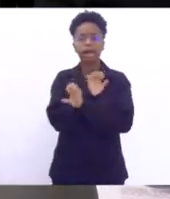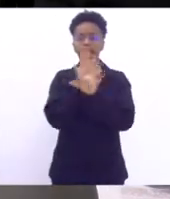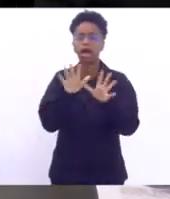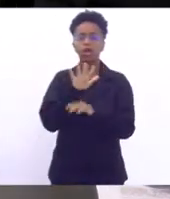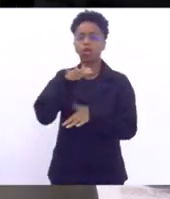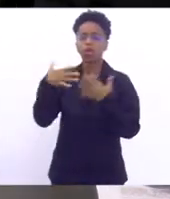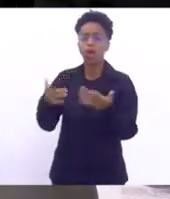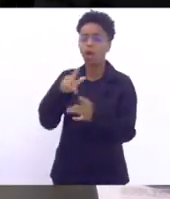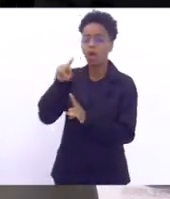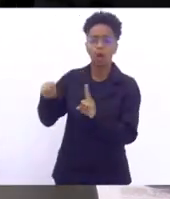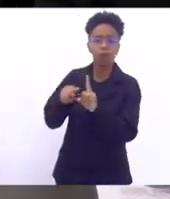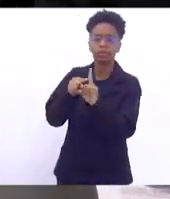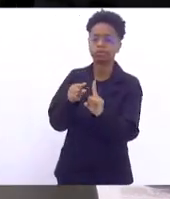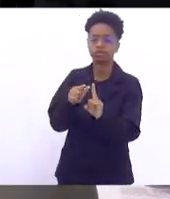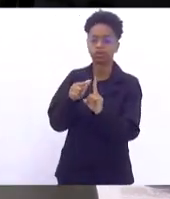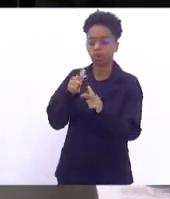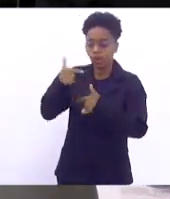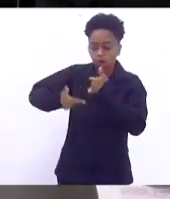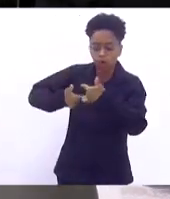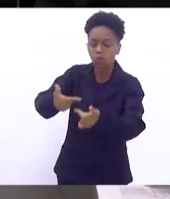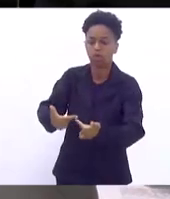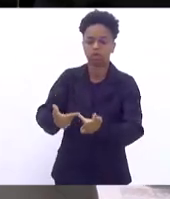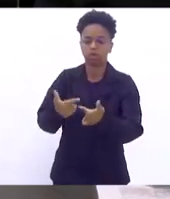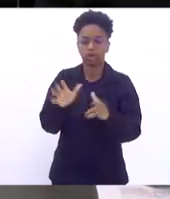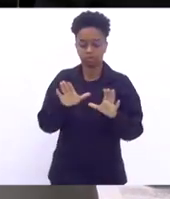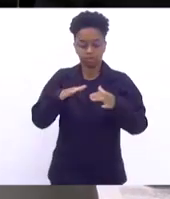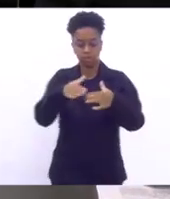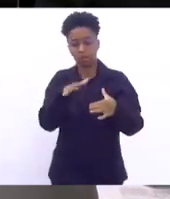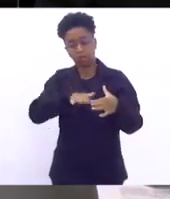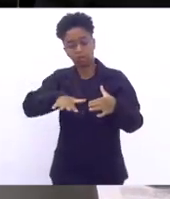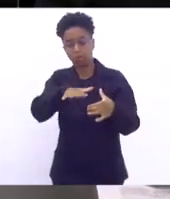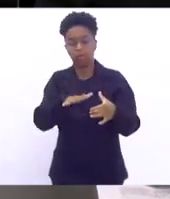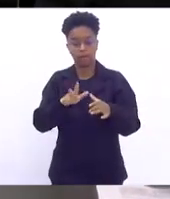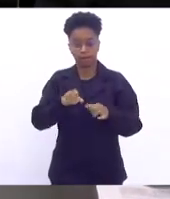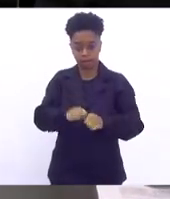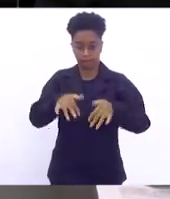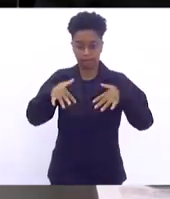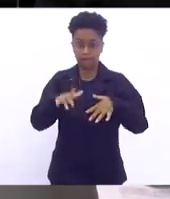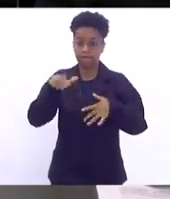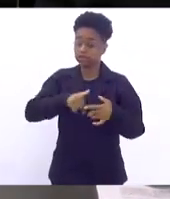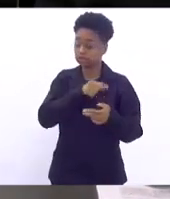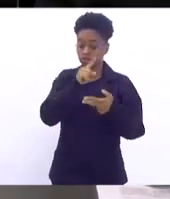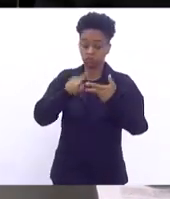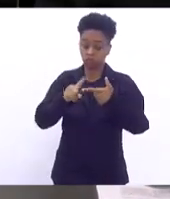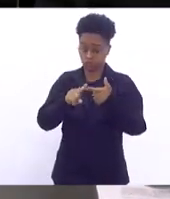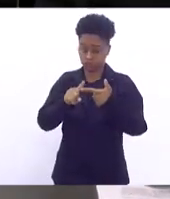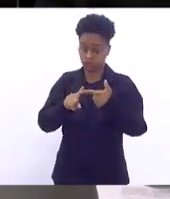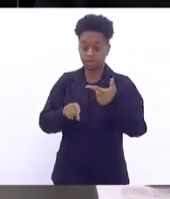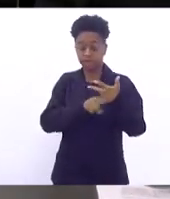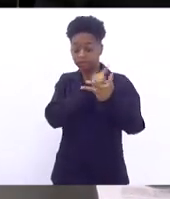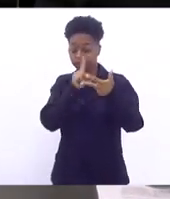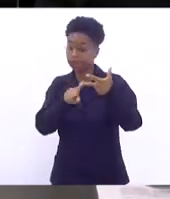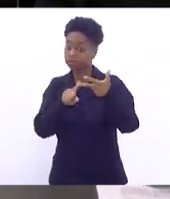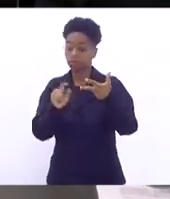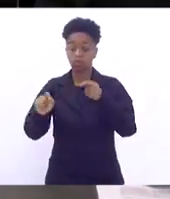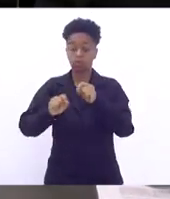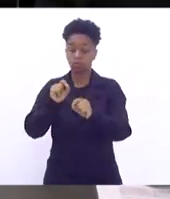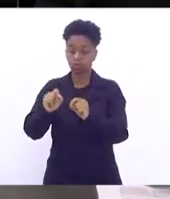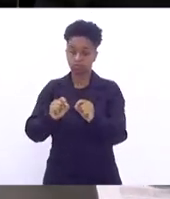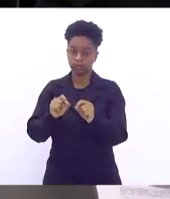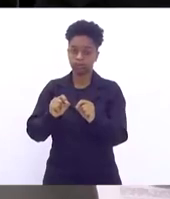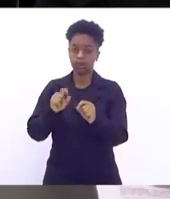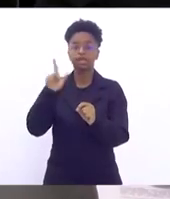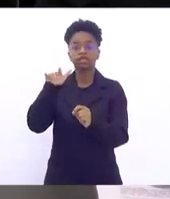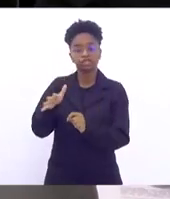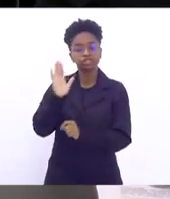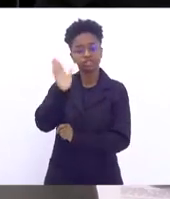objeto de luta apresentado pela frente parlamentar essa é uma segunda questão uma terceira questão é o que